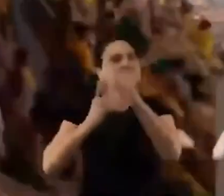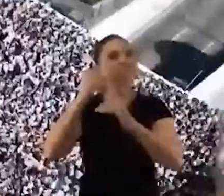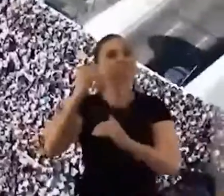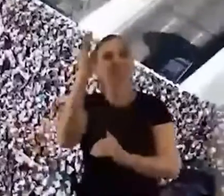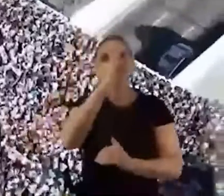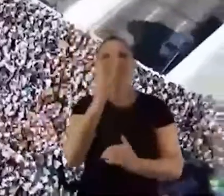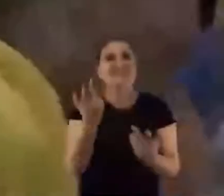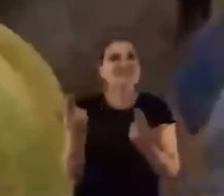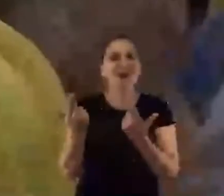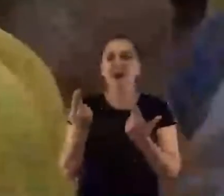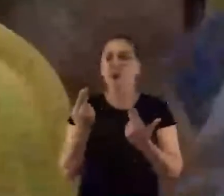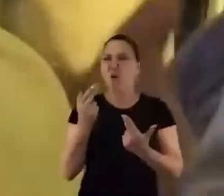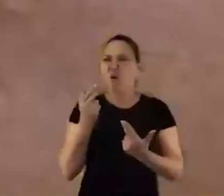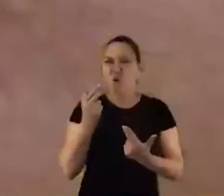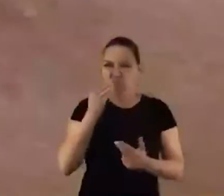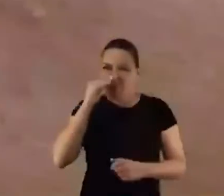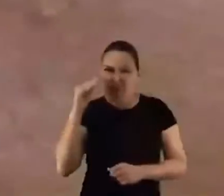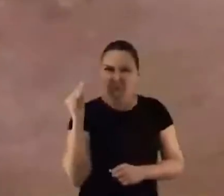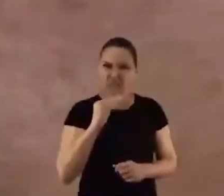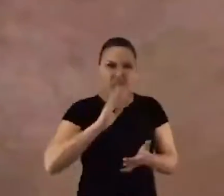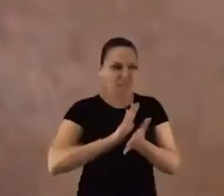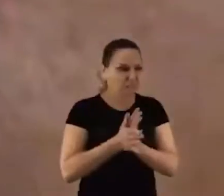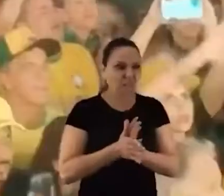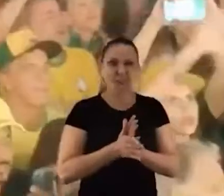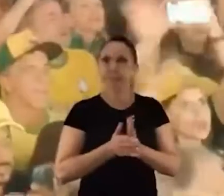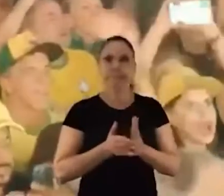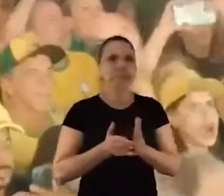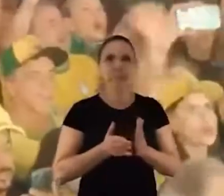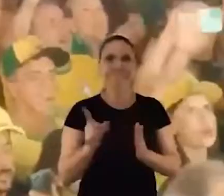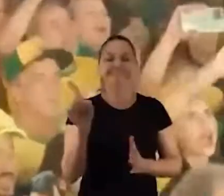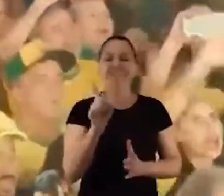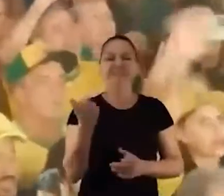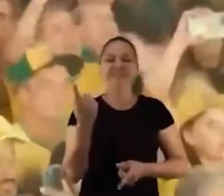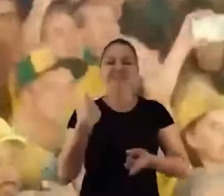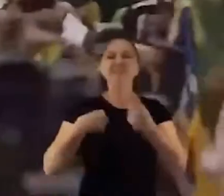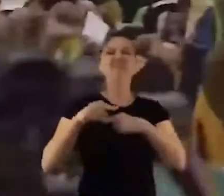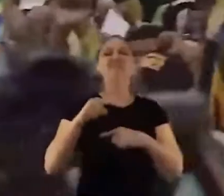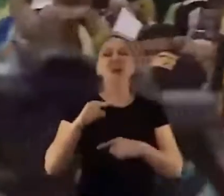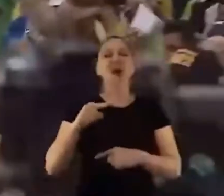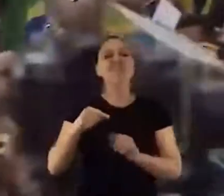O Brasil é o quê? Filho amado.